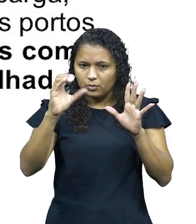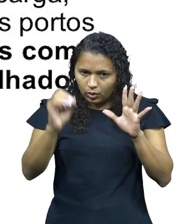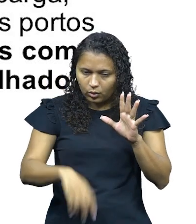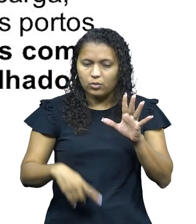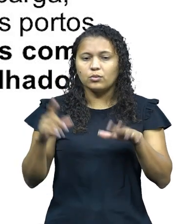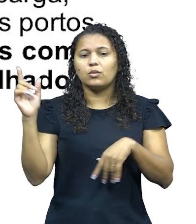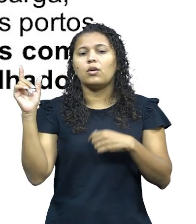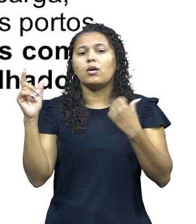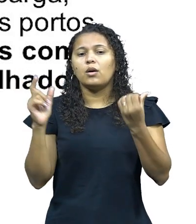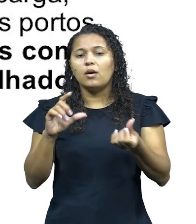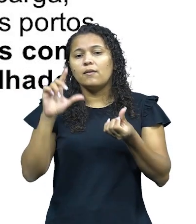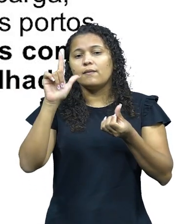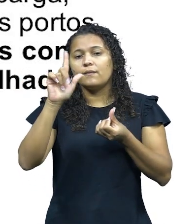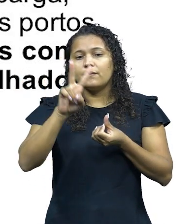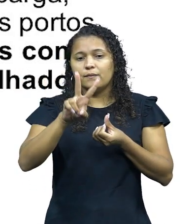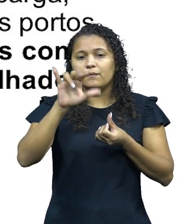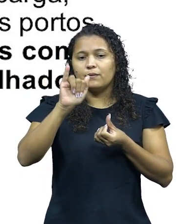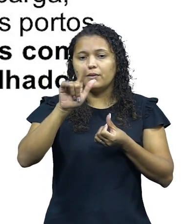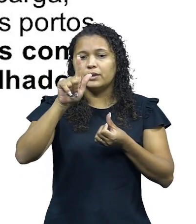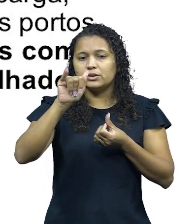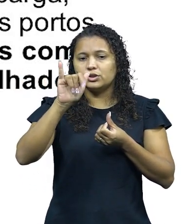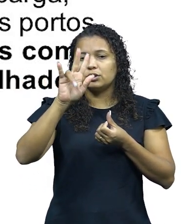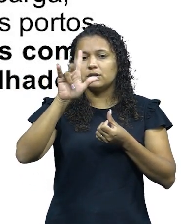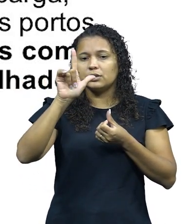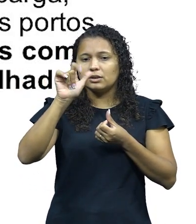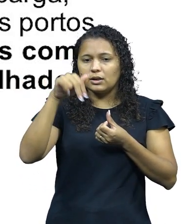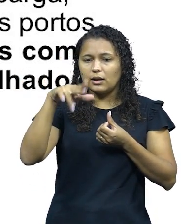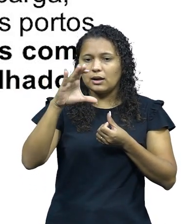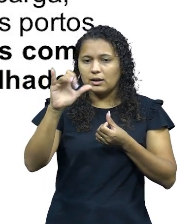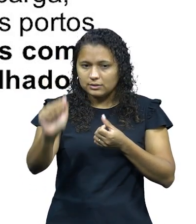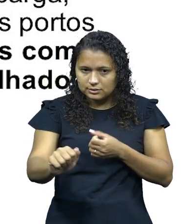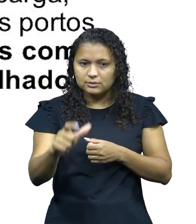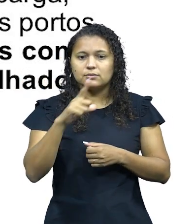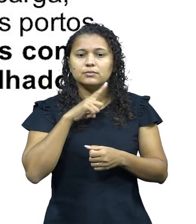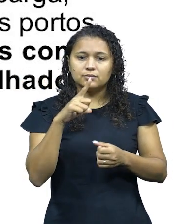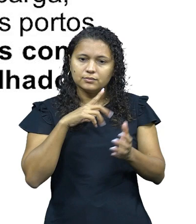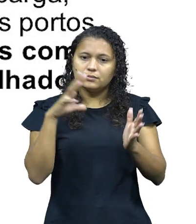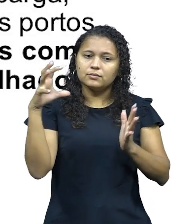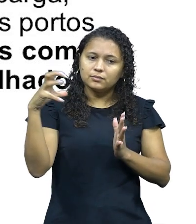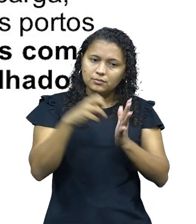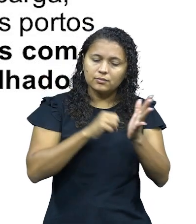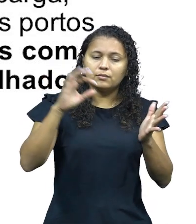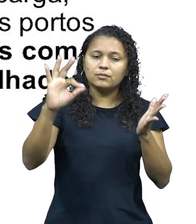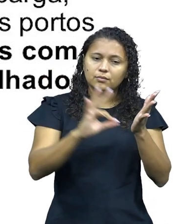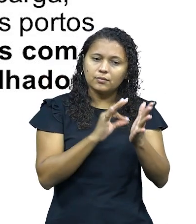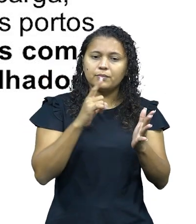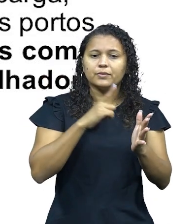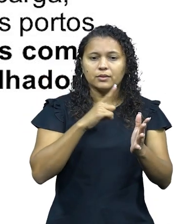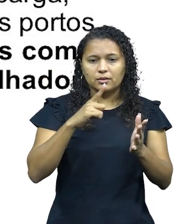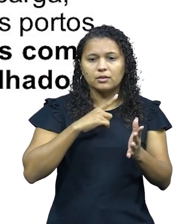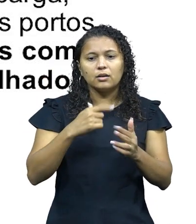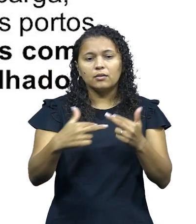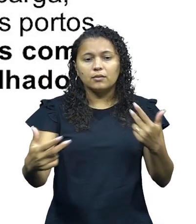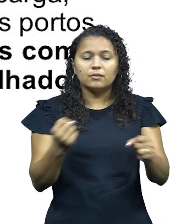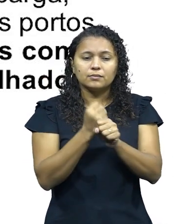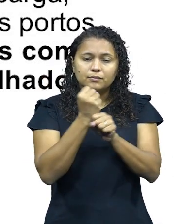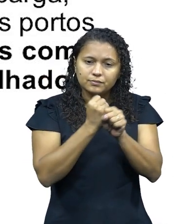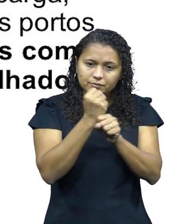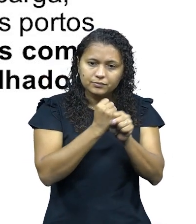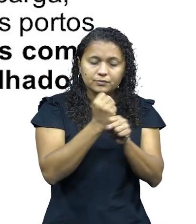trabalhadores portuários com vínculo empregatício a prazo indeterminado e por trabalhadores